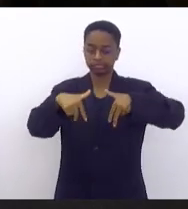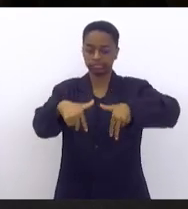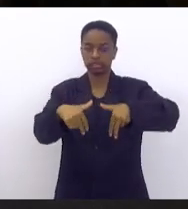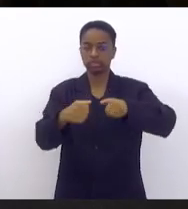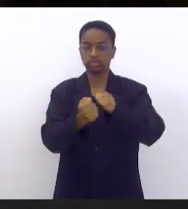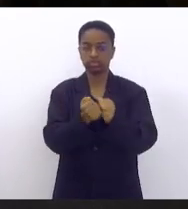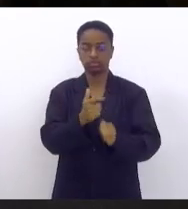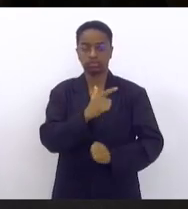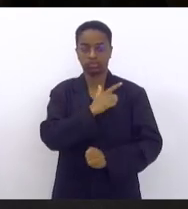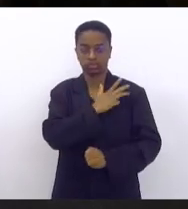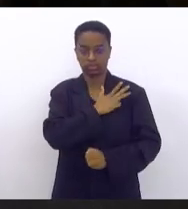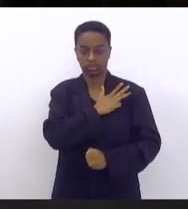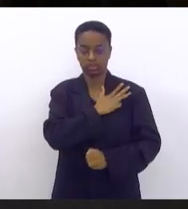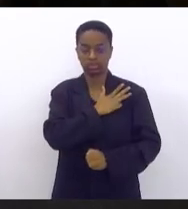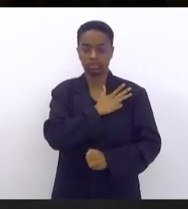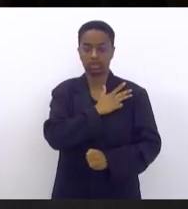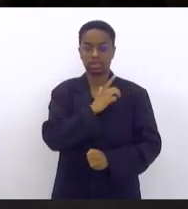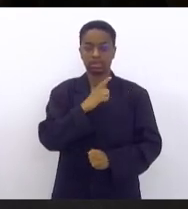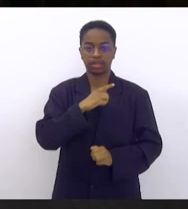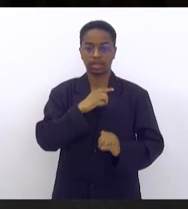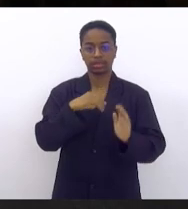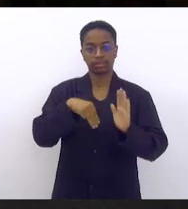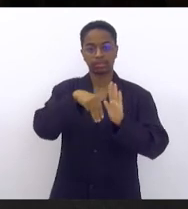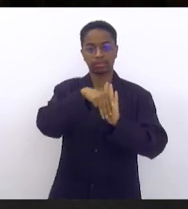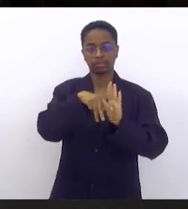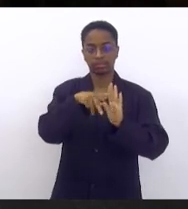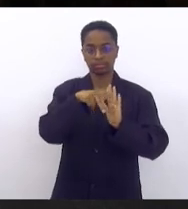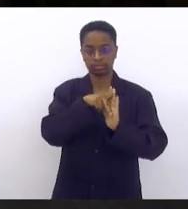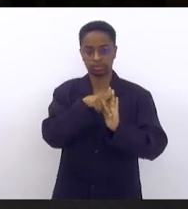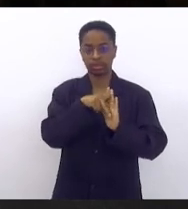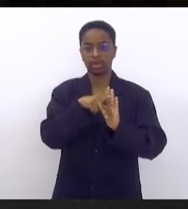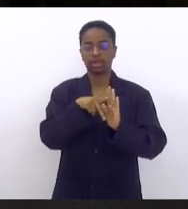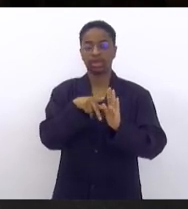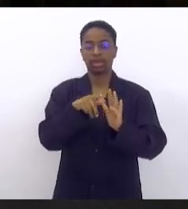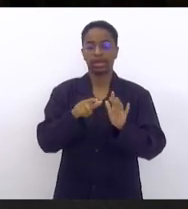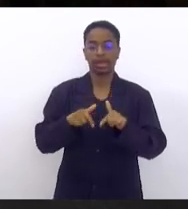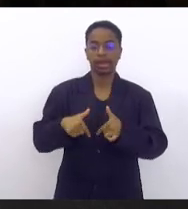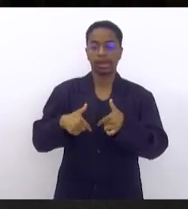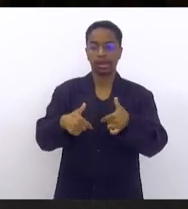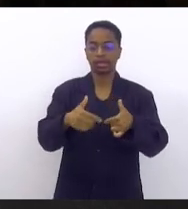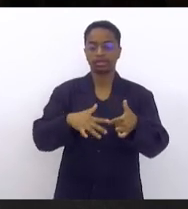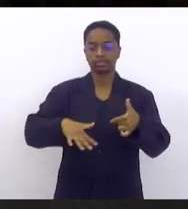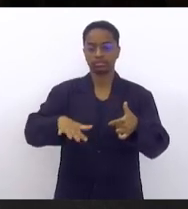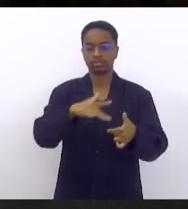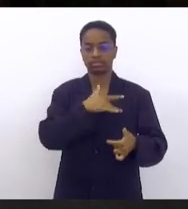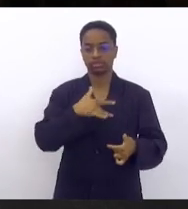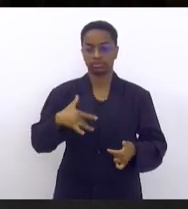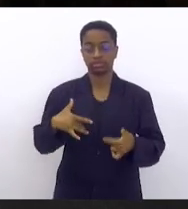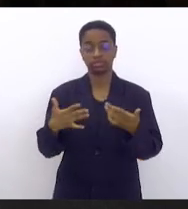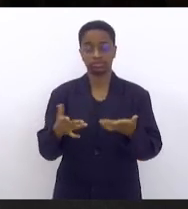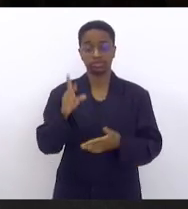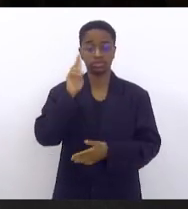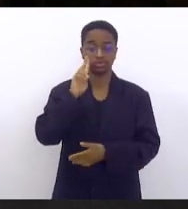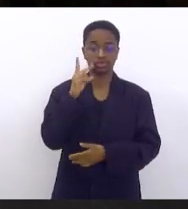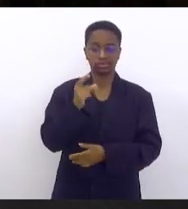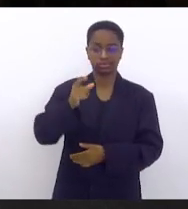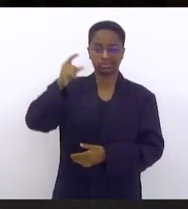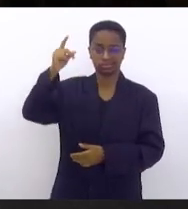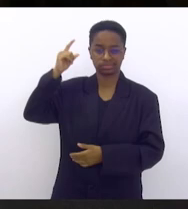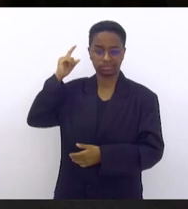medida provisória que regulamentou a profissão de agente de combate à endemia e agente comunitário da saúde. Essa história vem de longe.